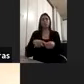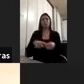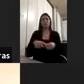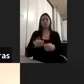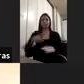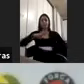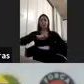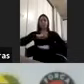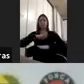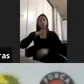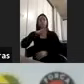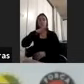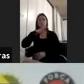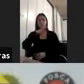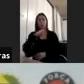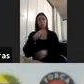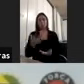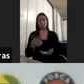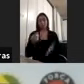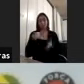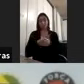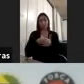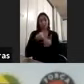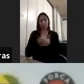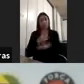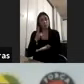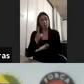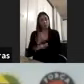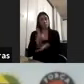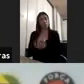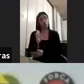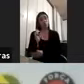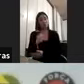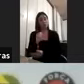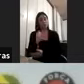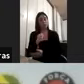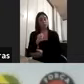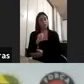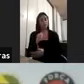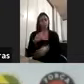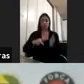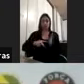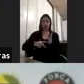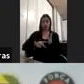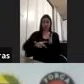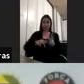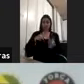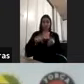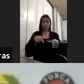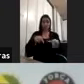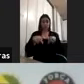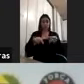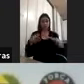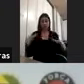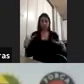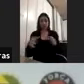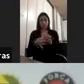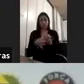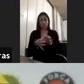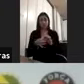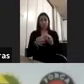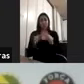está fechada. Sindicato, trabalhadores, os vizinhos, a comunidade do entorno